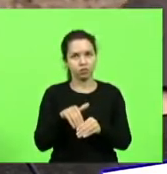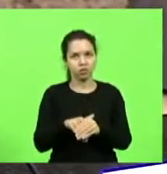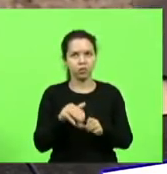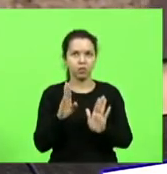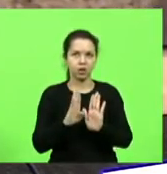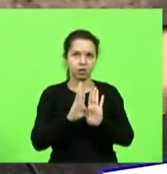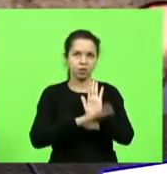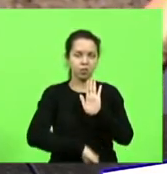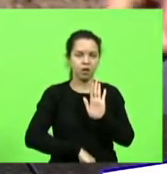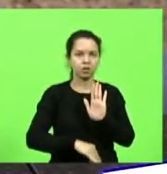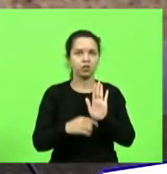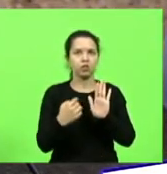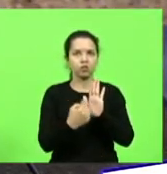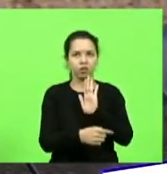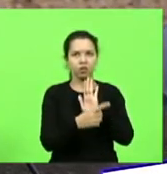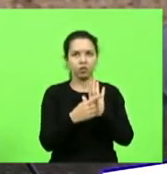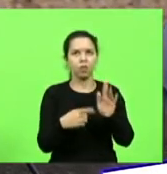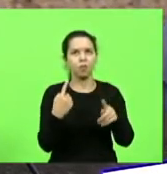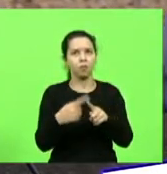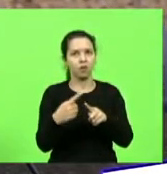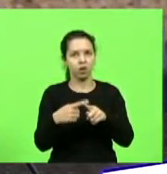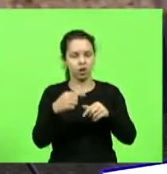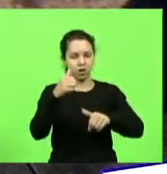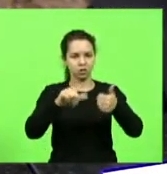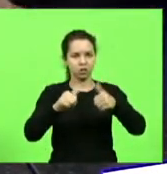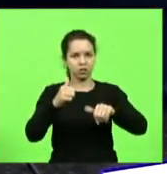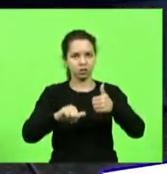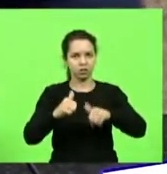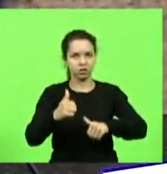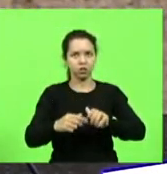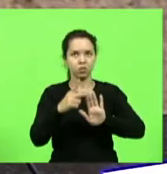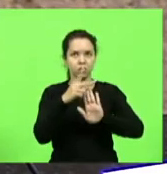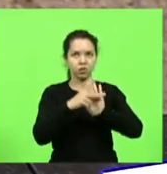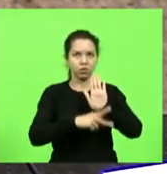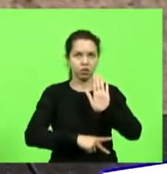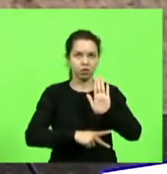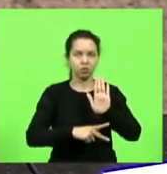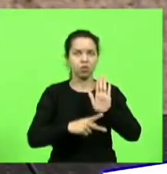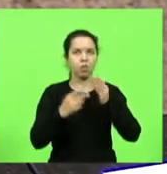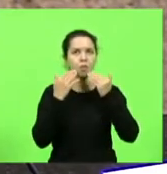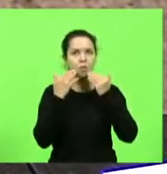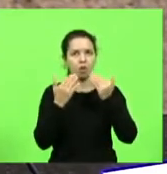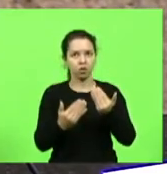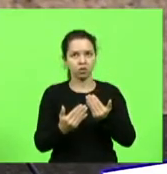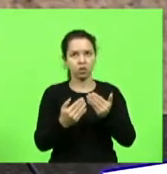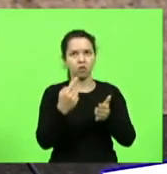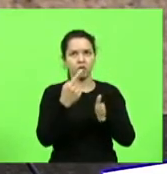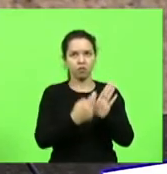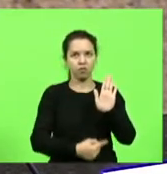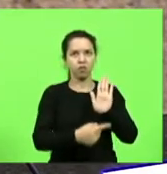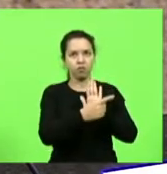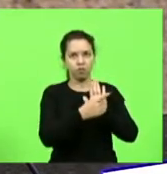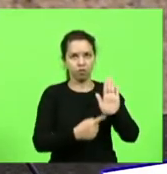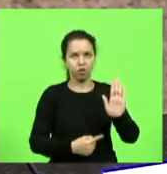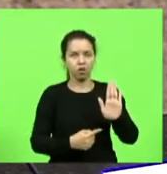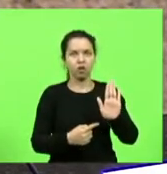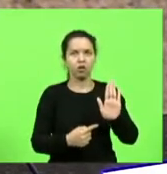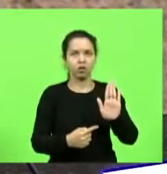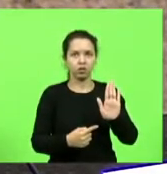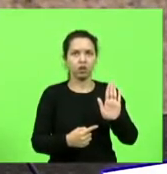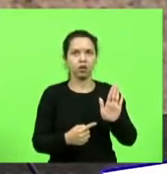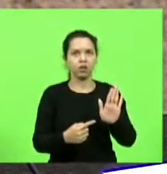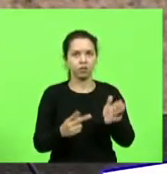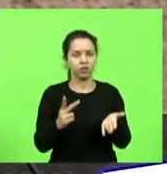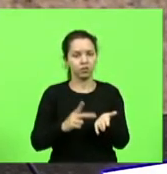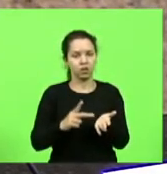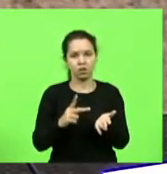veto, porque a análise do projeto mostra que o veto, de fato,